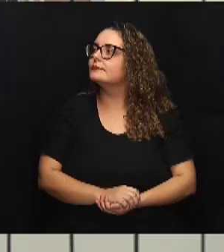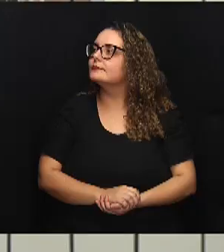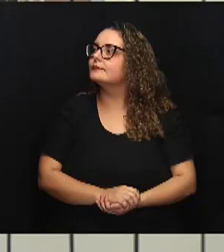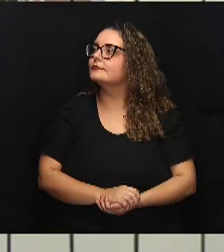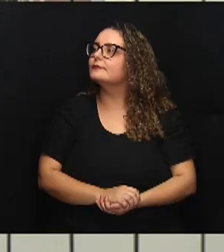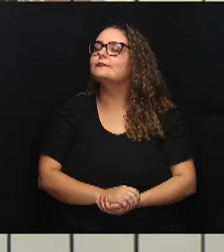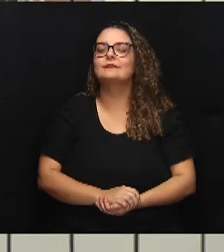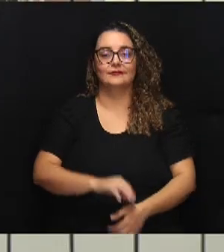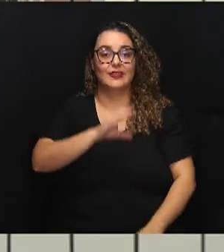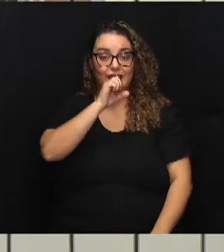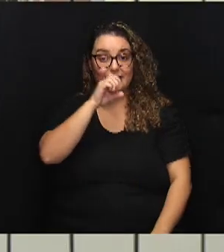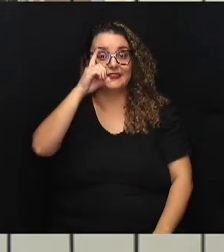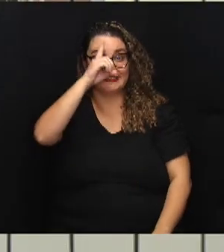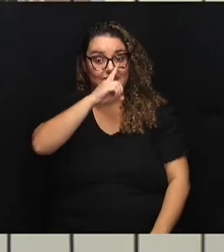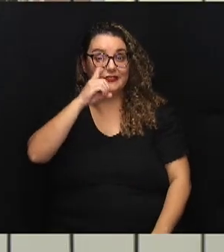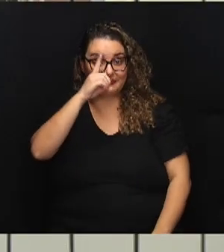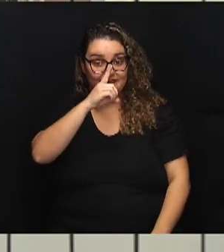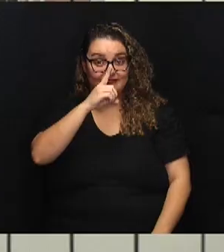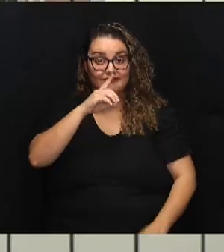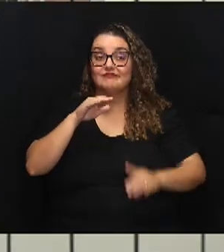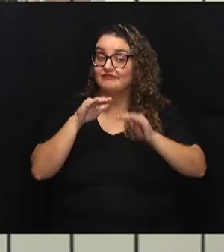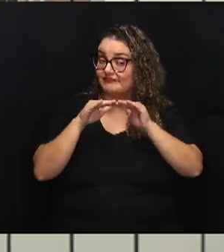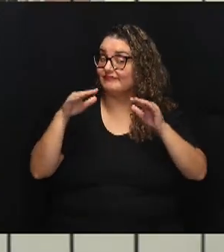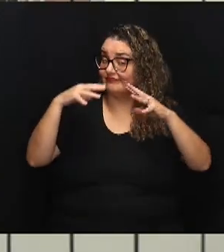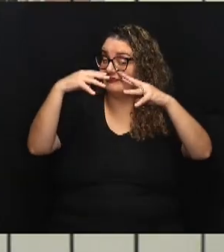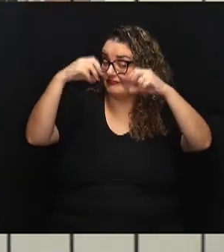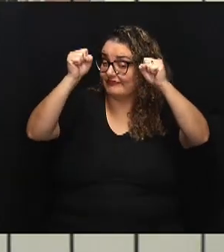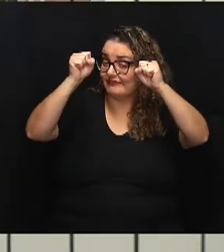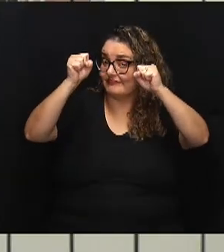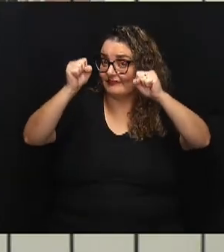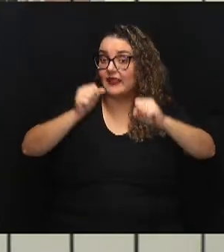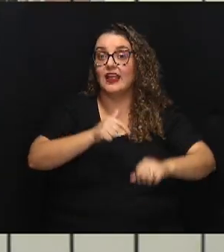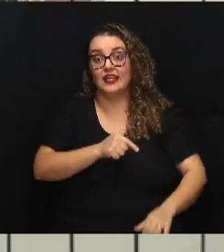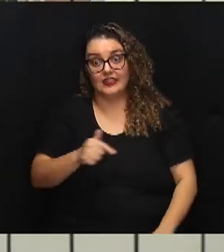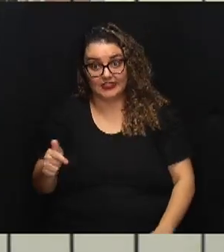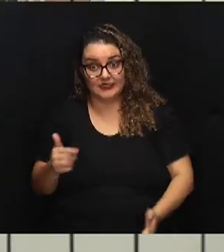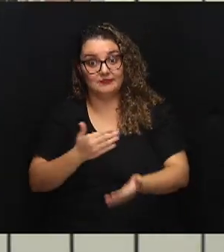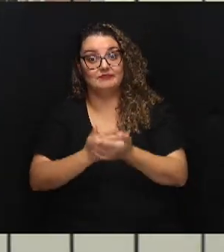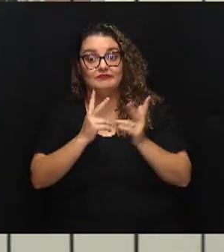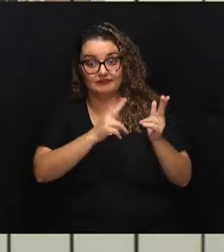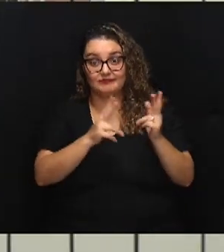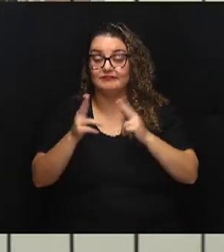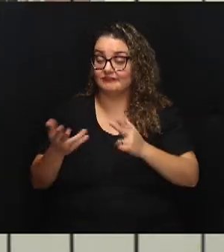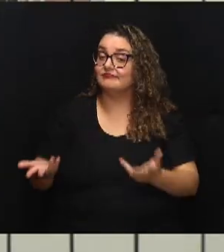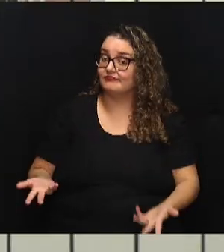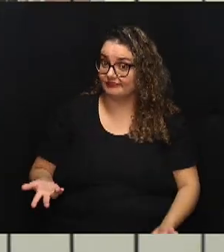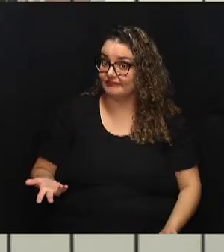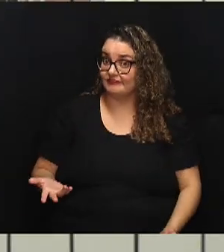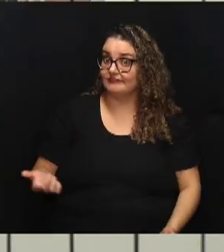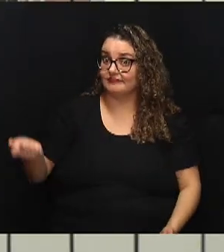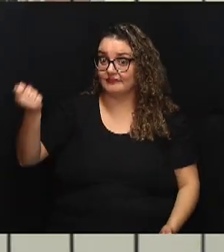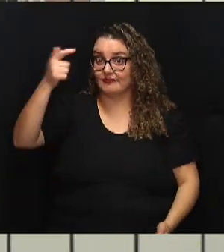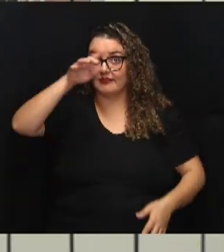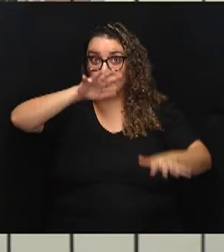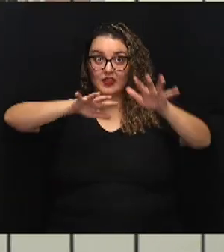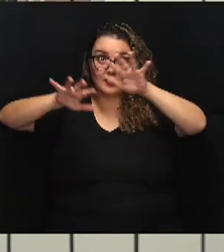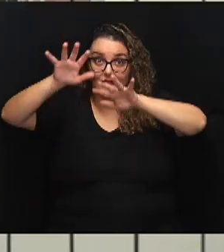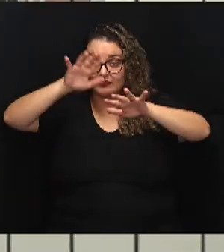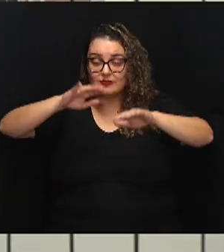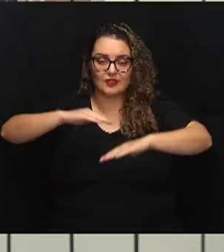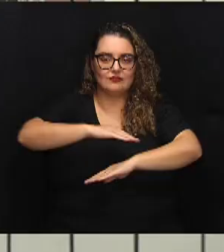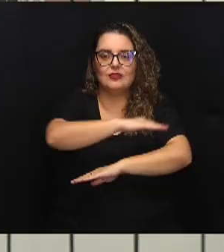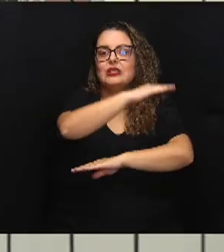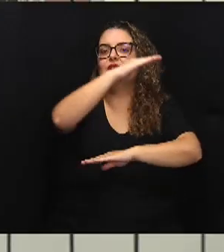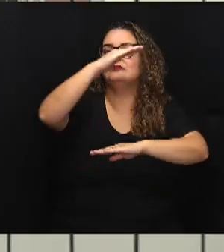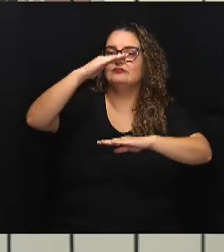O fim de semana foi de tempo seco e a semana começa da mesma maneira, viu? Com o sol aparecendo durante todo o